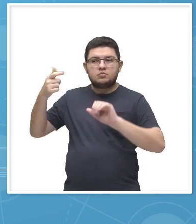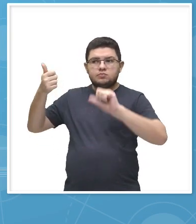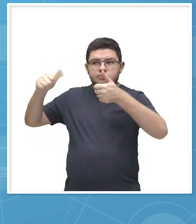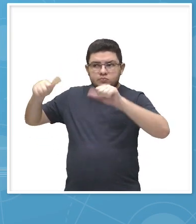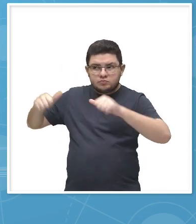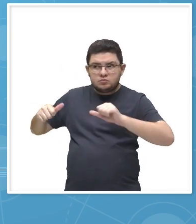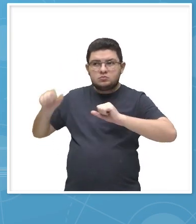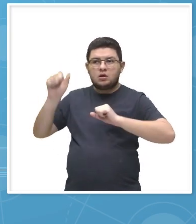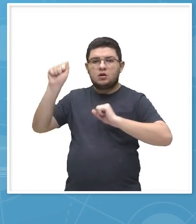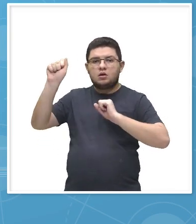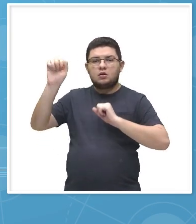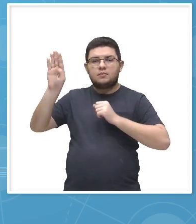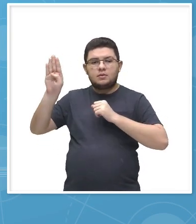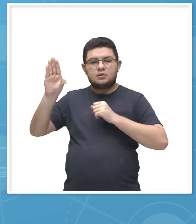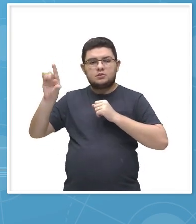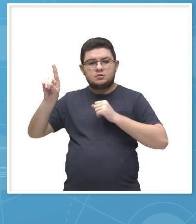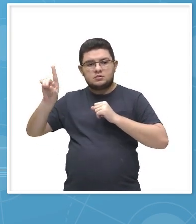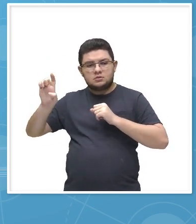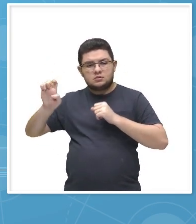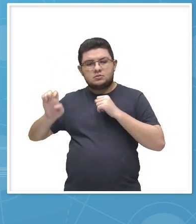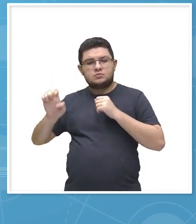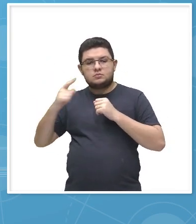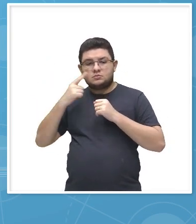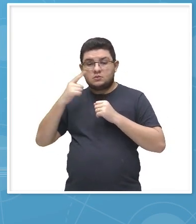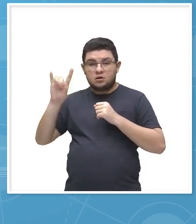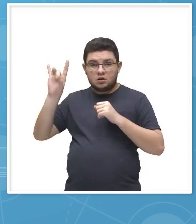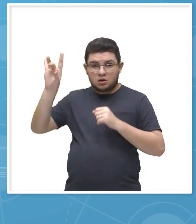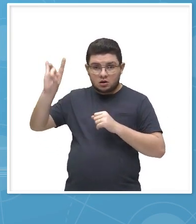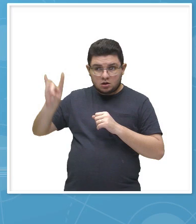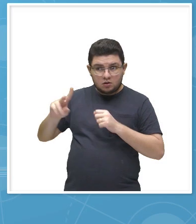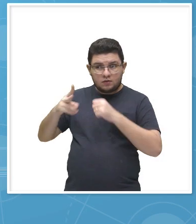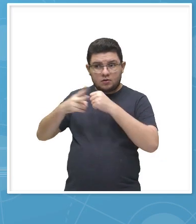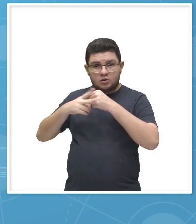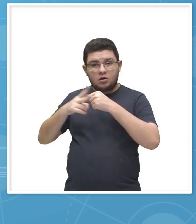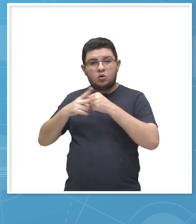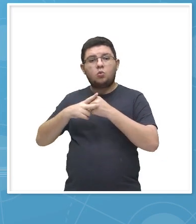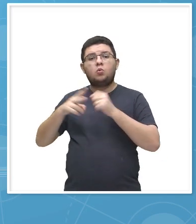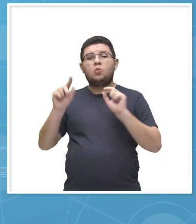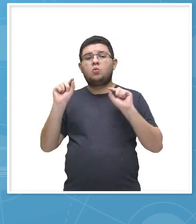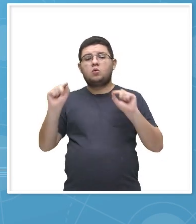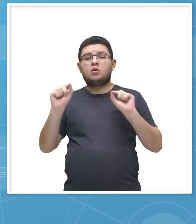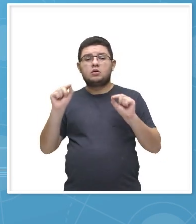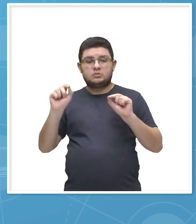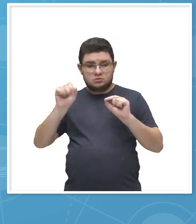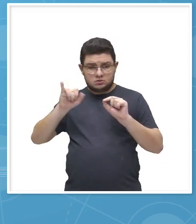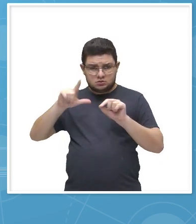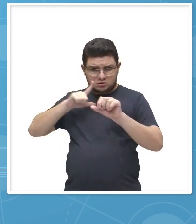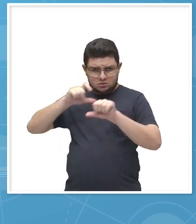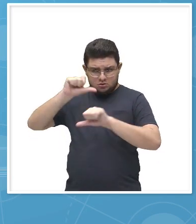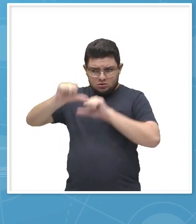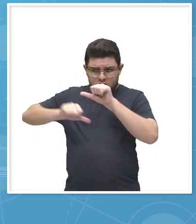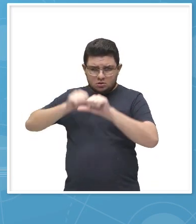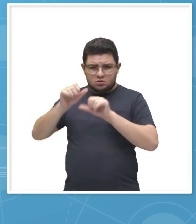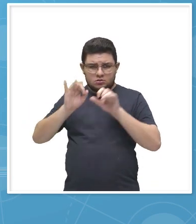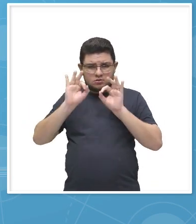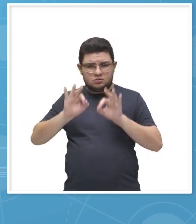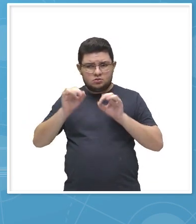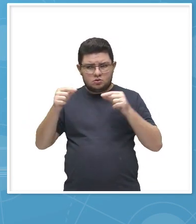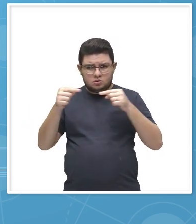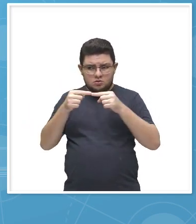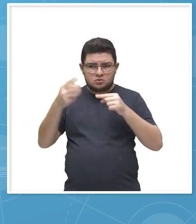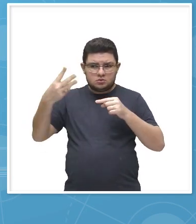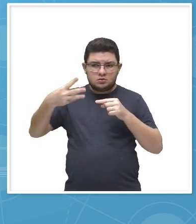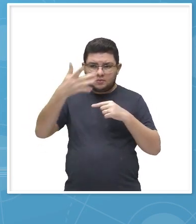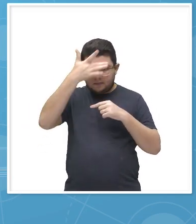você tem que observar bastante aqui cada um desses verbos ver se eles estão com as conjugações direitinho o Ceará contra acordo com a terceira